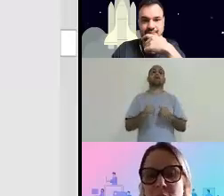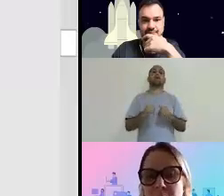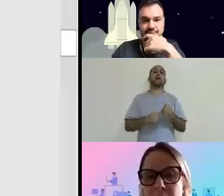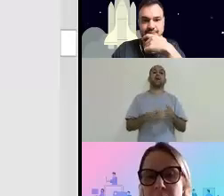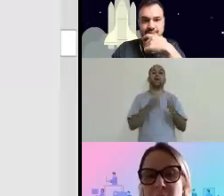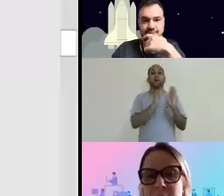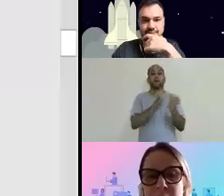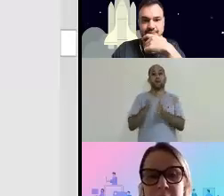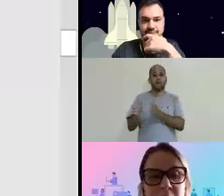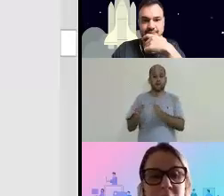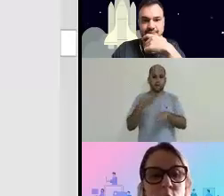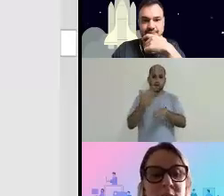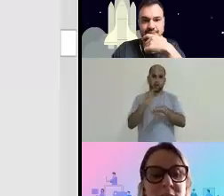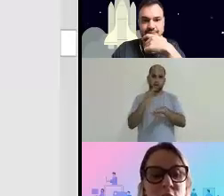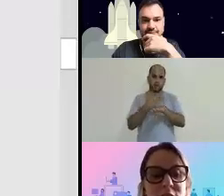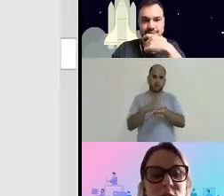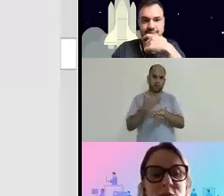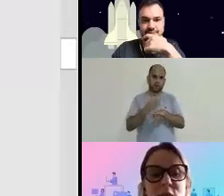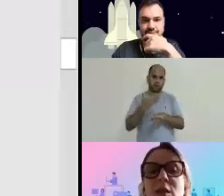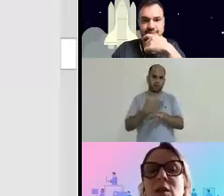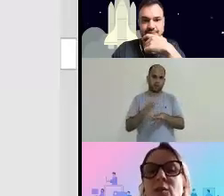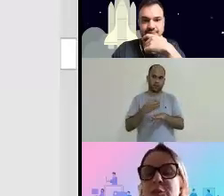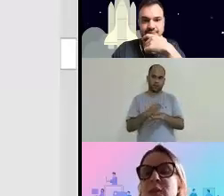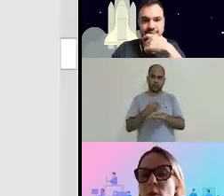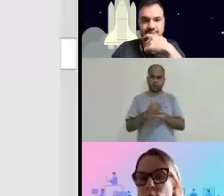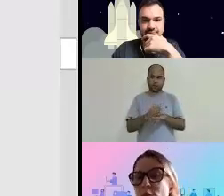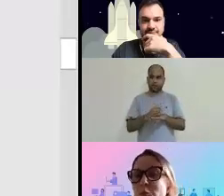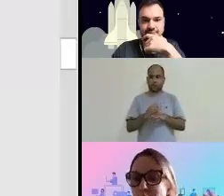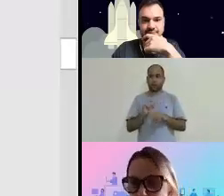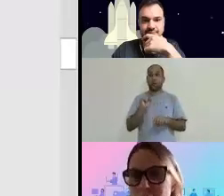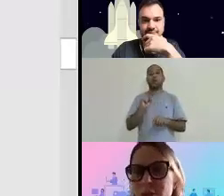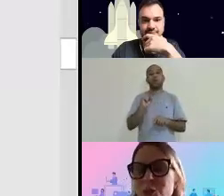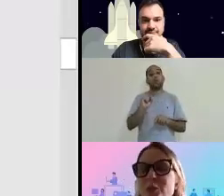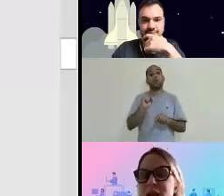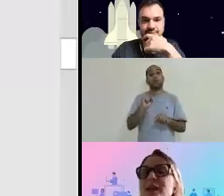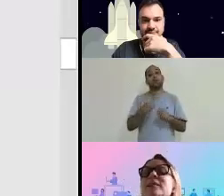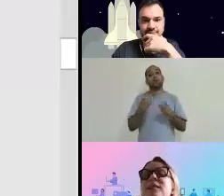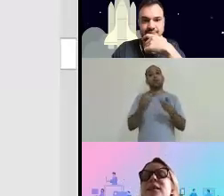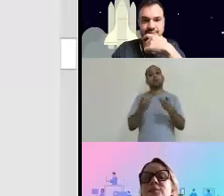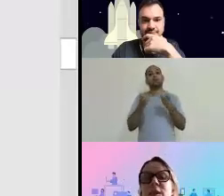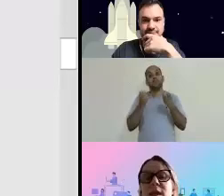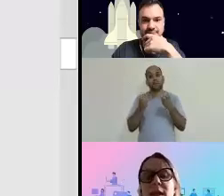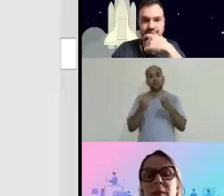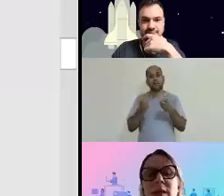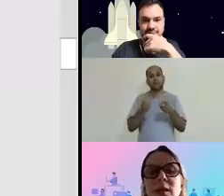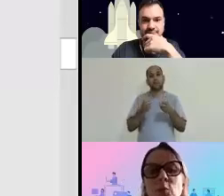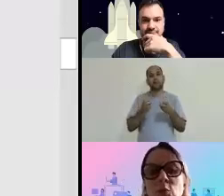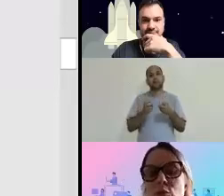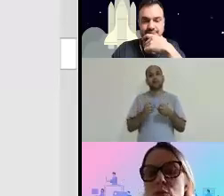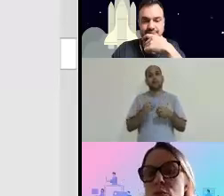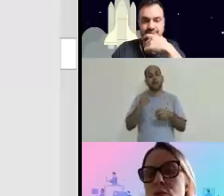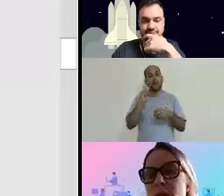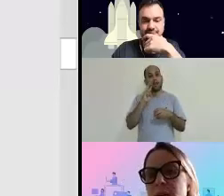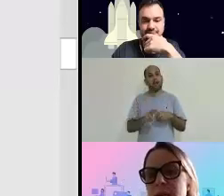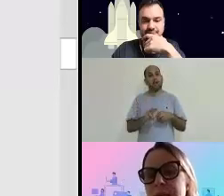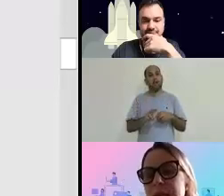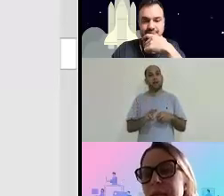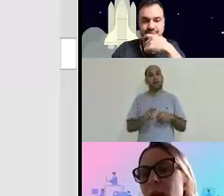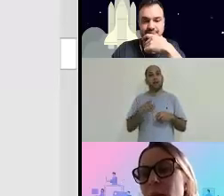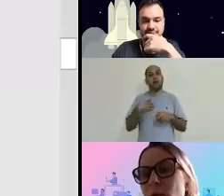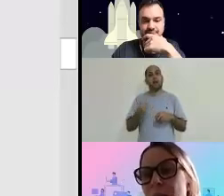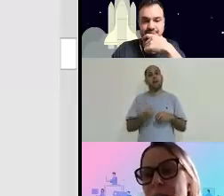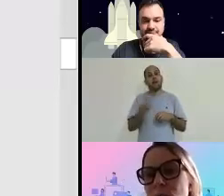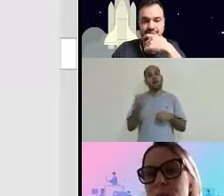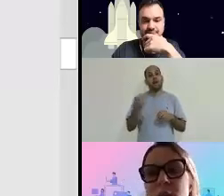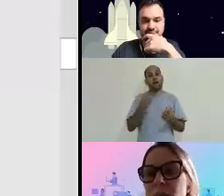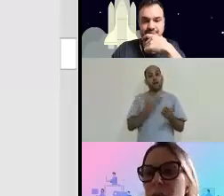e trainee, né? E o que que a gente viu e vê ainda? Né? Que muitos estudantes, eles